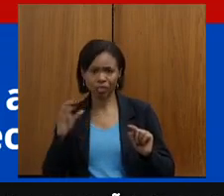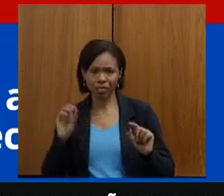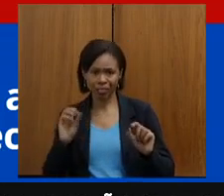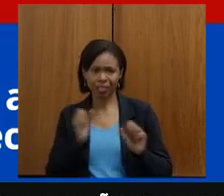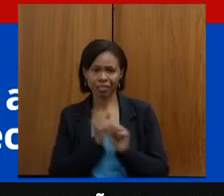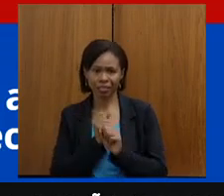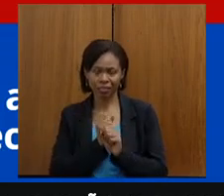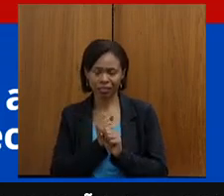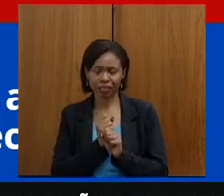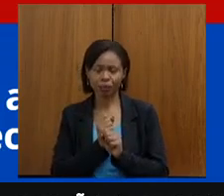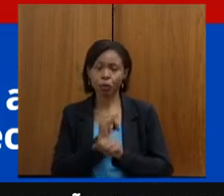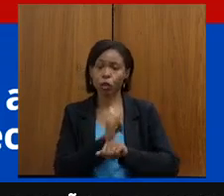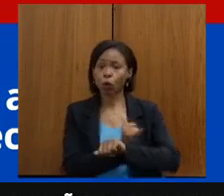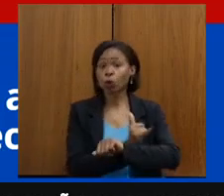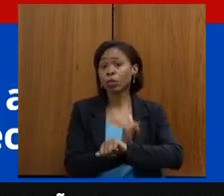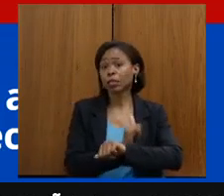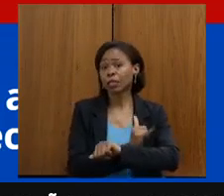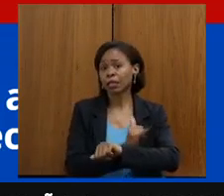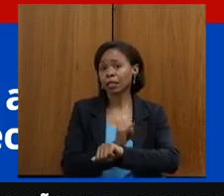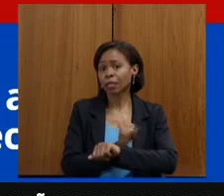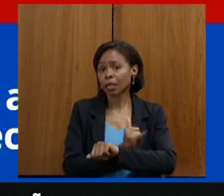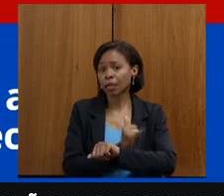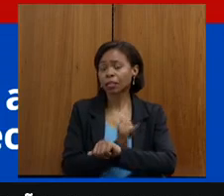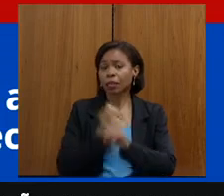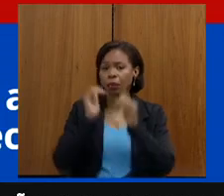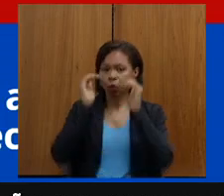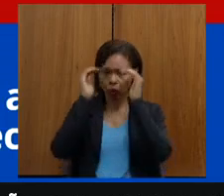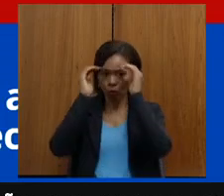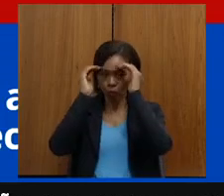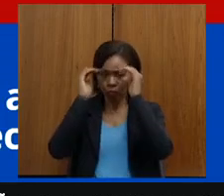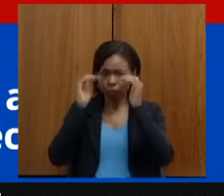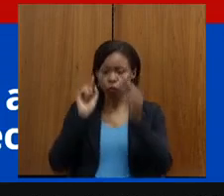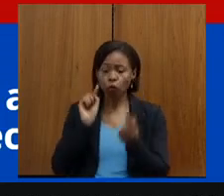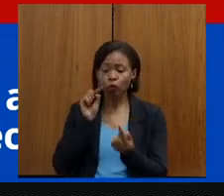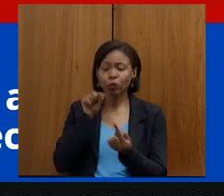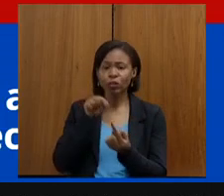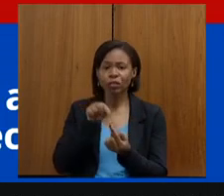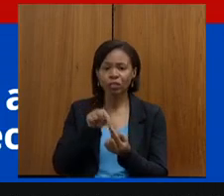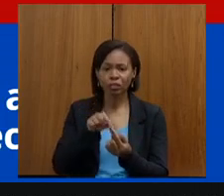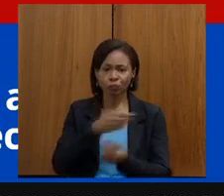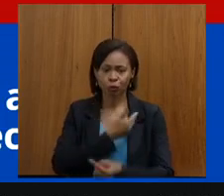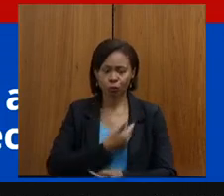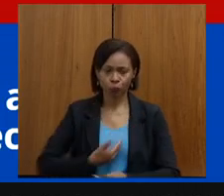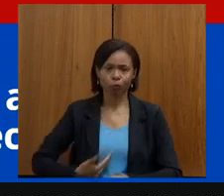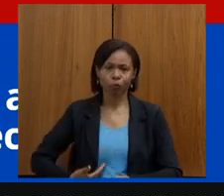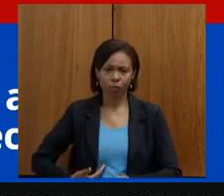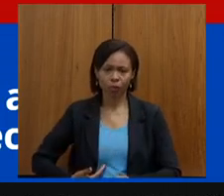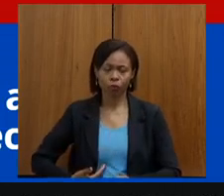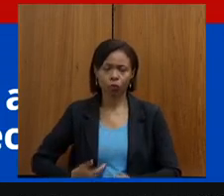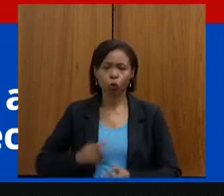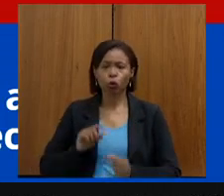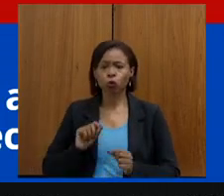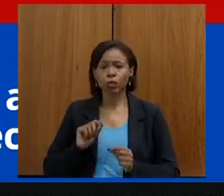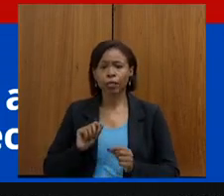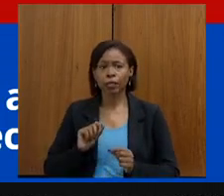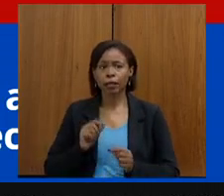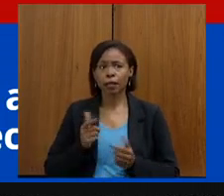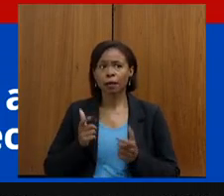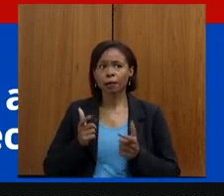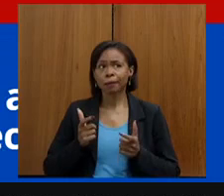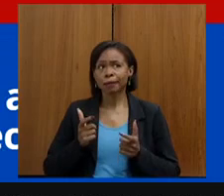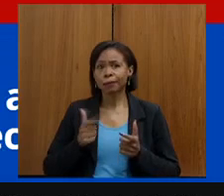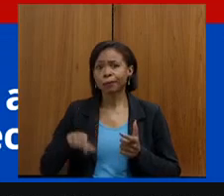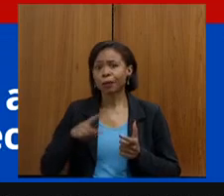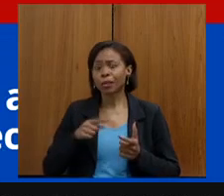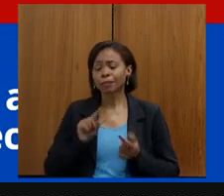objetivos estratégicos com o as bandeiras e os objetivos do governo no sentido de que nós buscamos né dê para